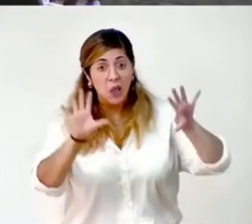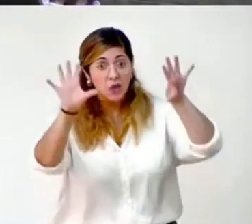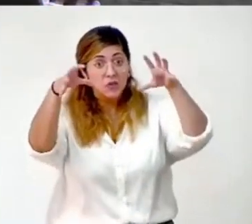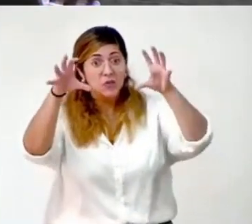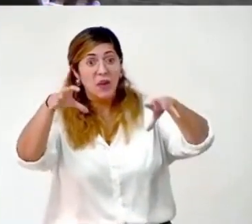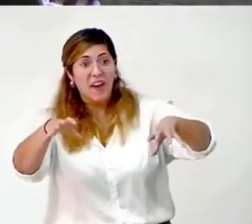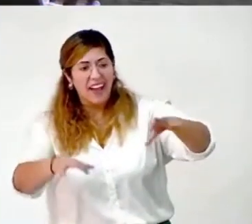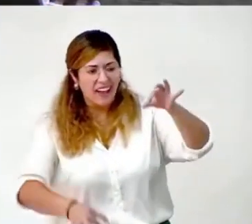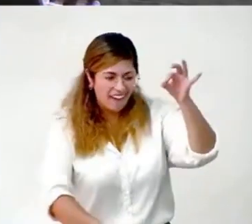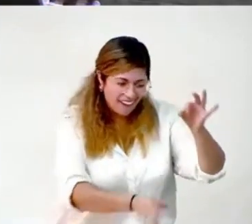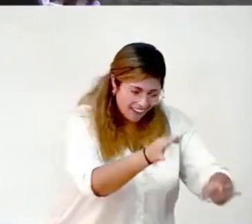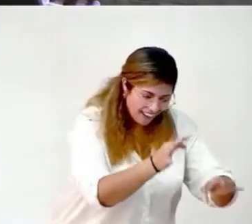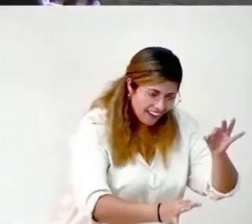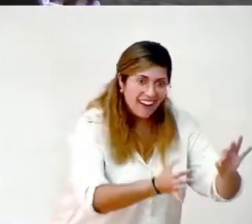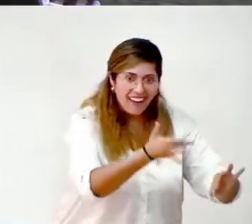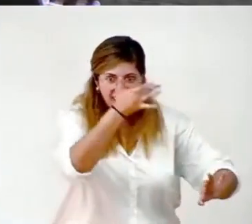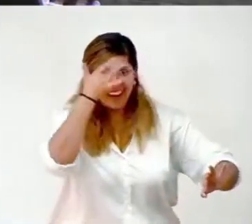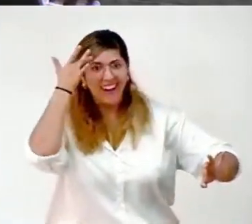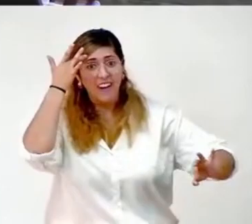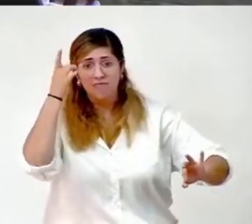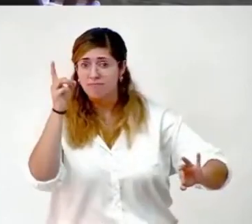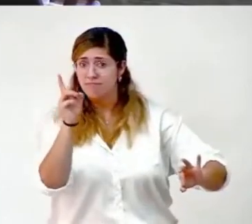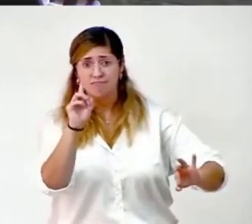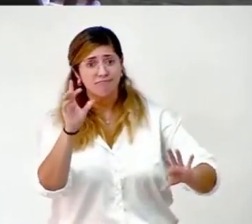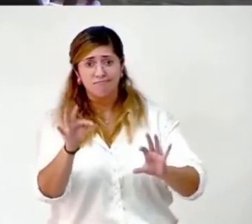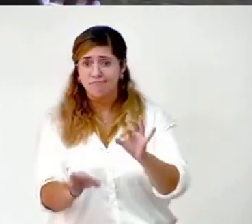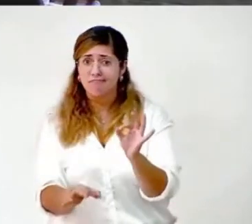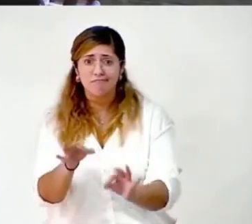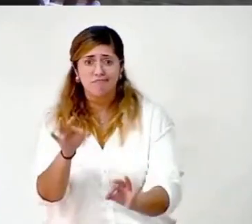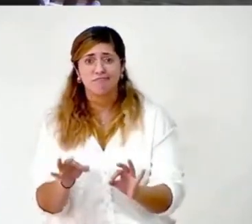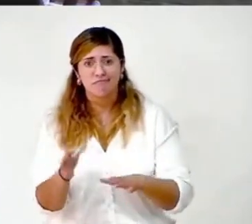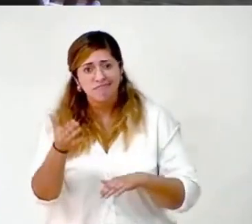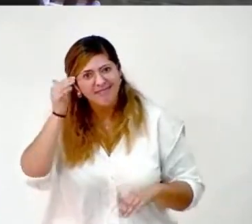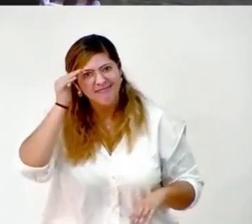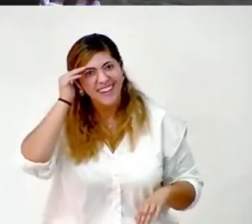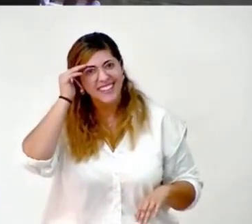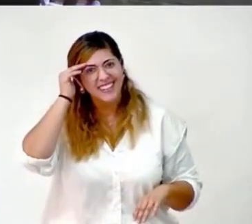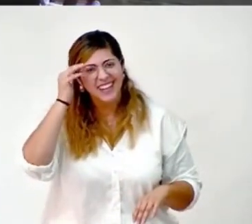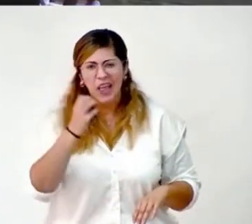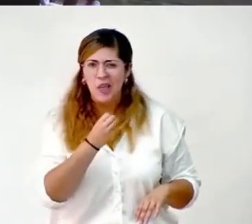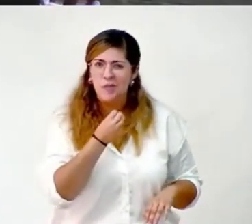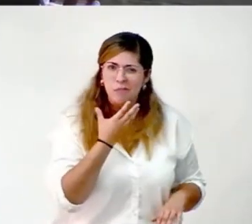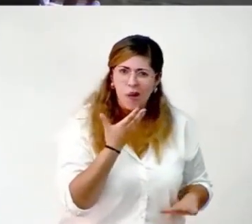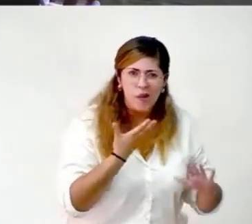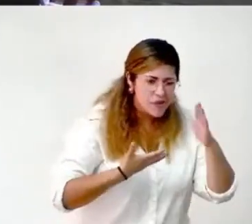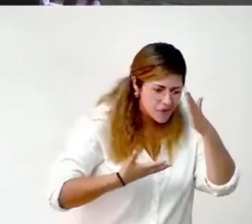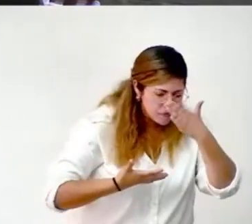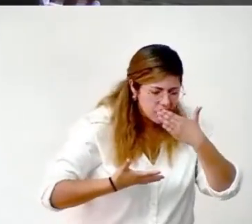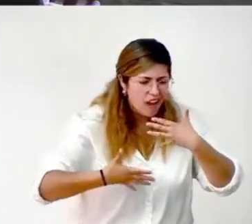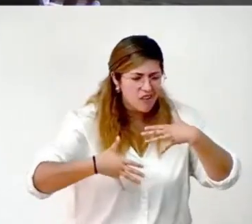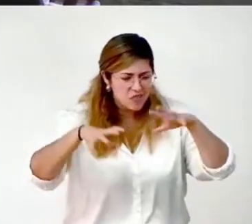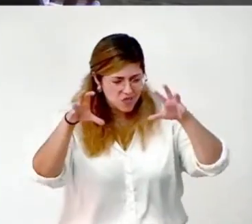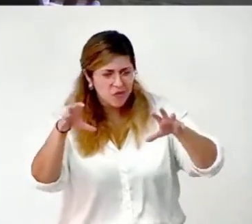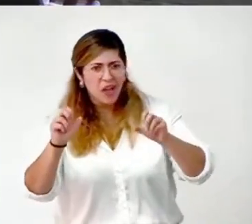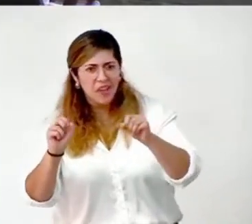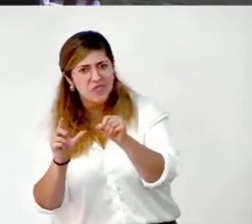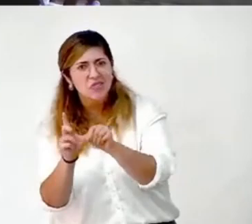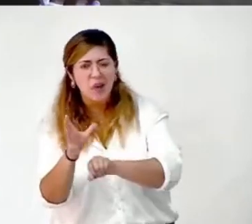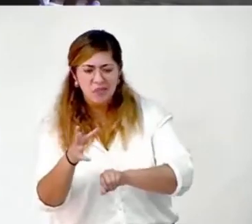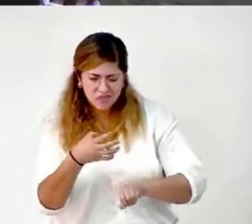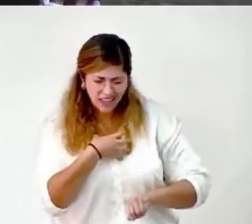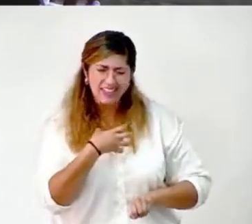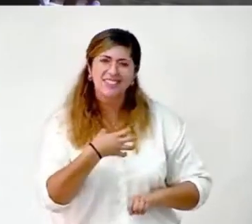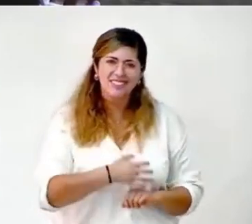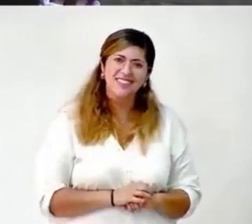e justos. O que isso significa? Senão o fato de que aquele homem ou aquela